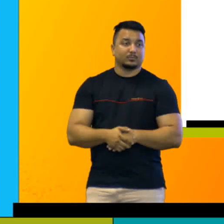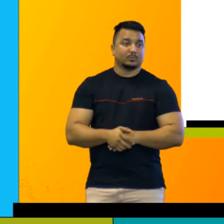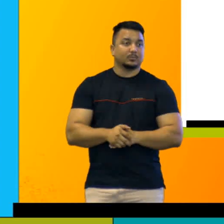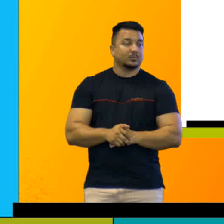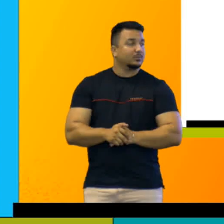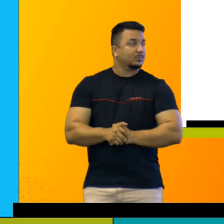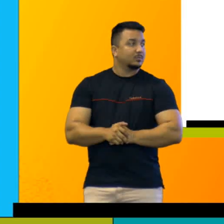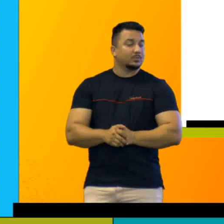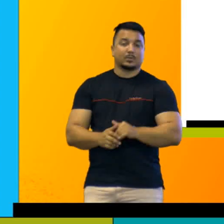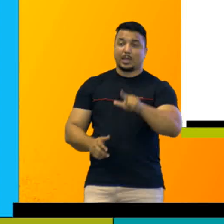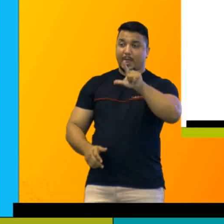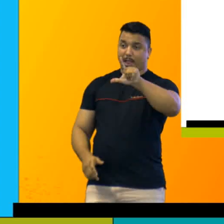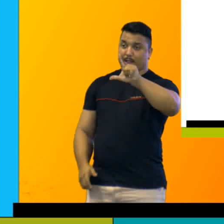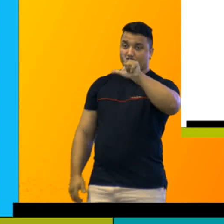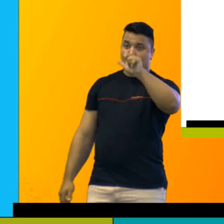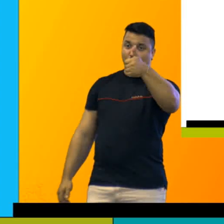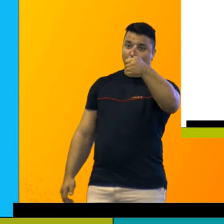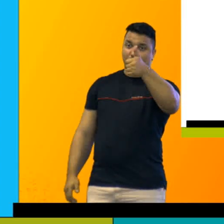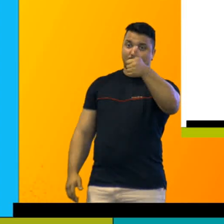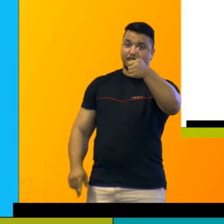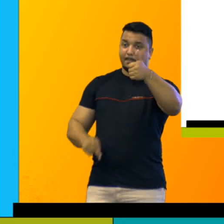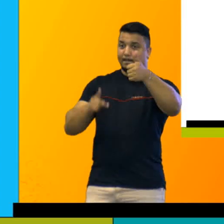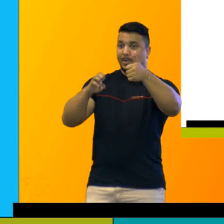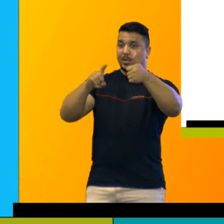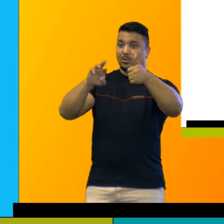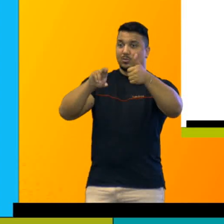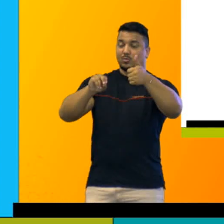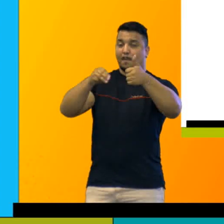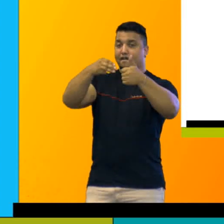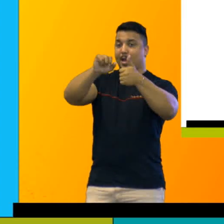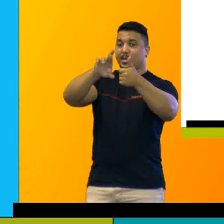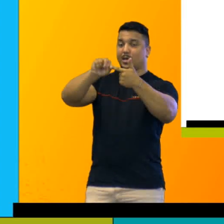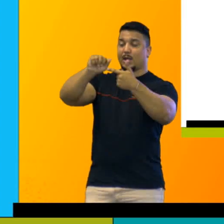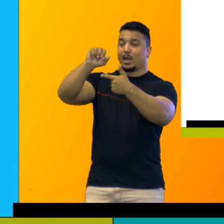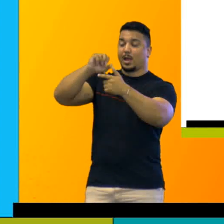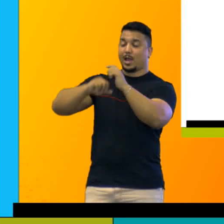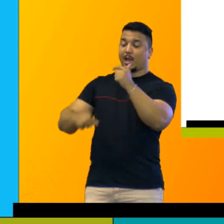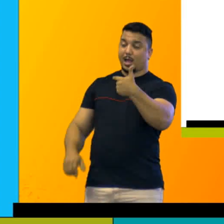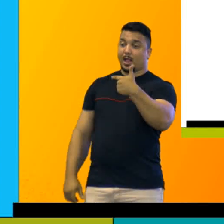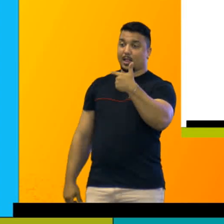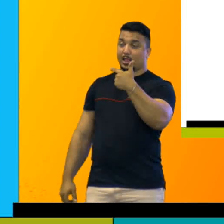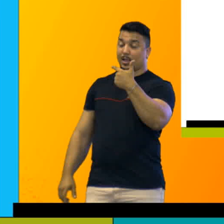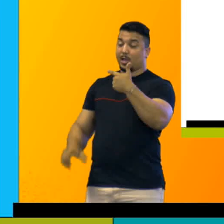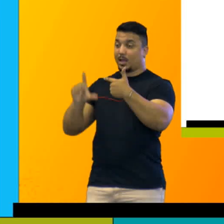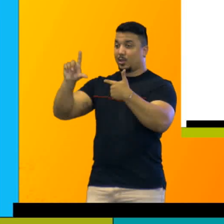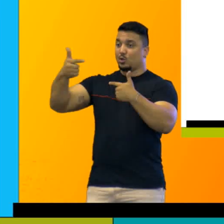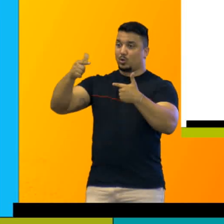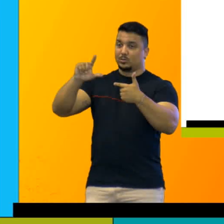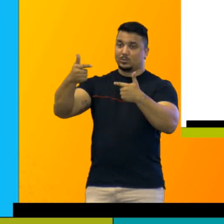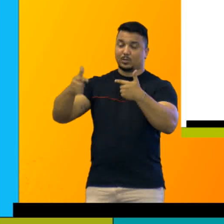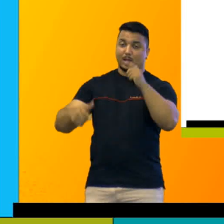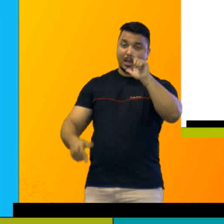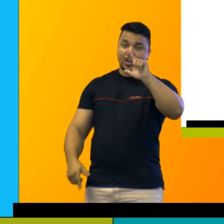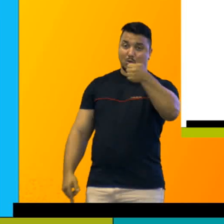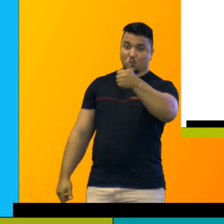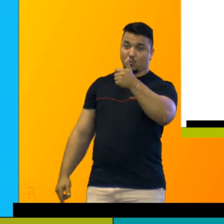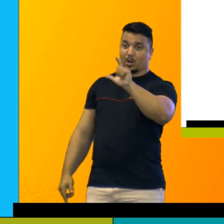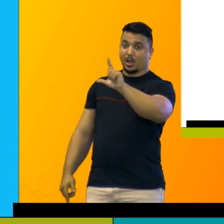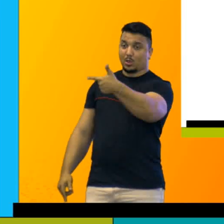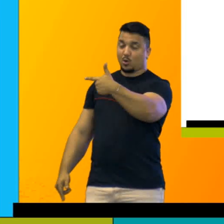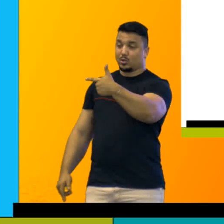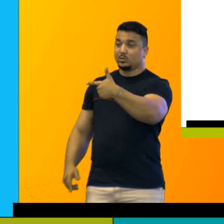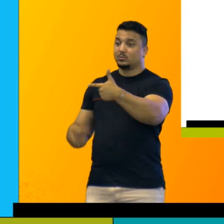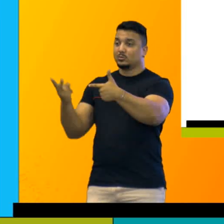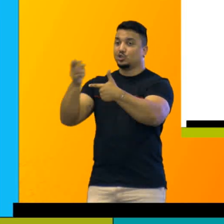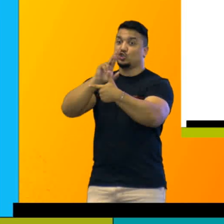assentou na cadeira L1, o Pedro, a Maria na L2. Se a Maria sentar na L1 e o Pedro na L2,